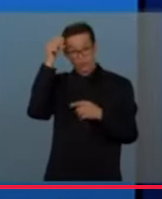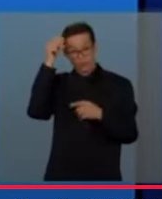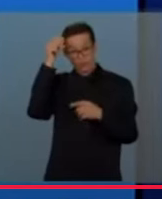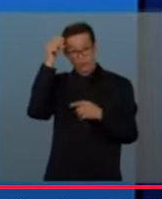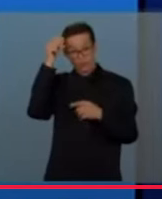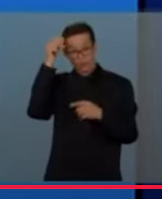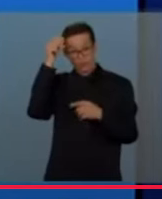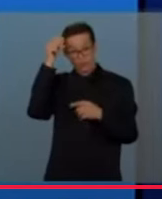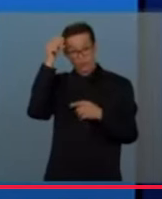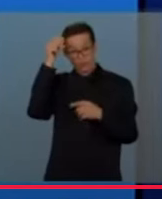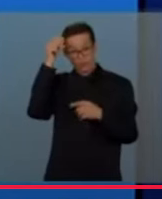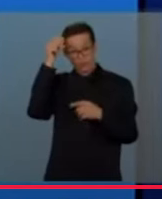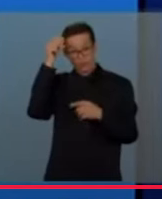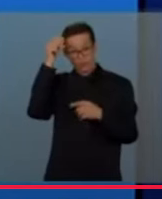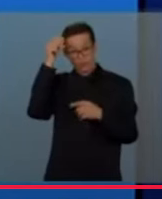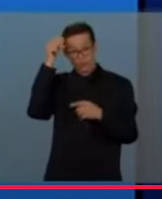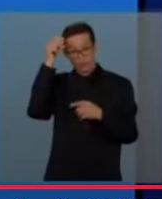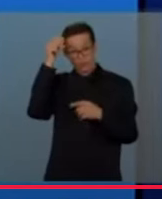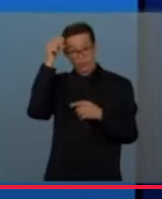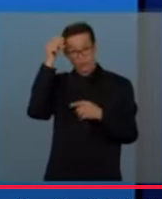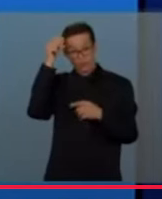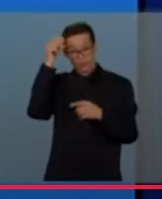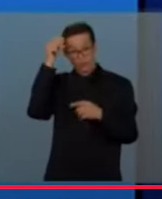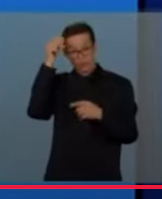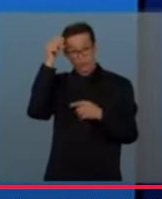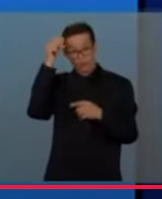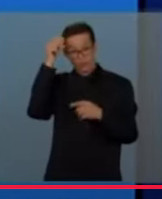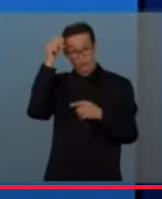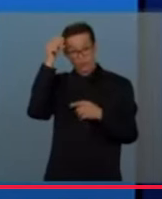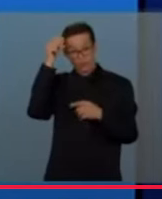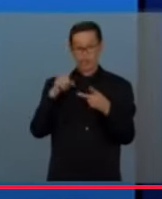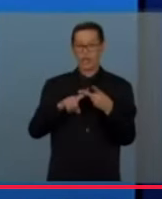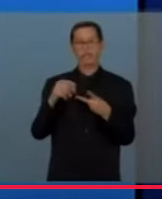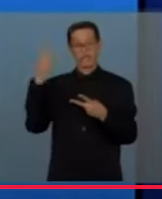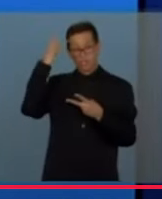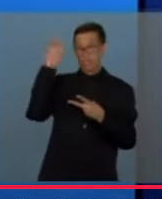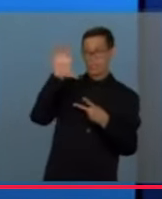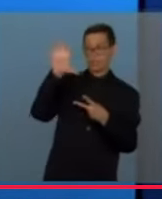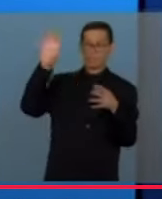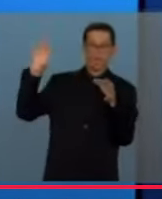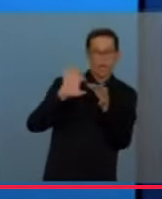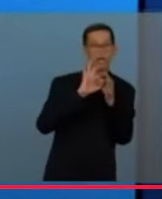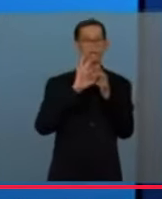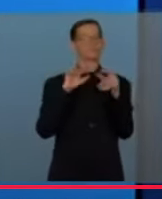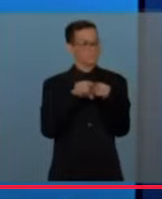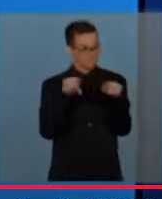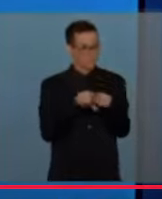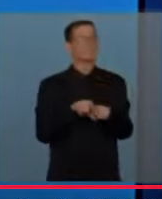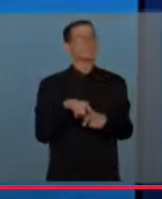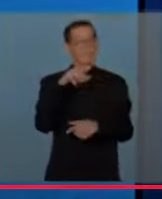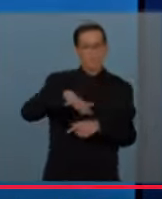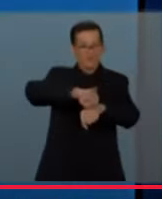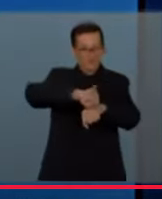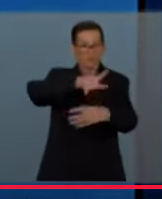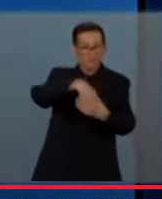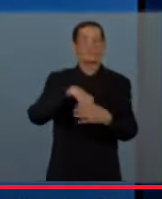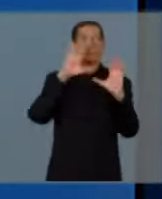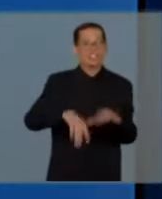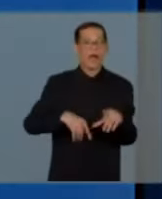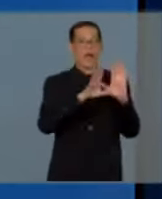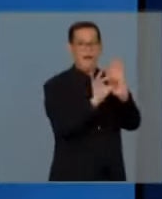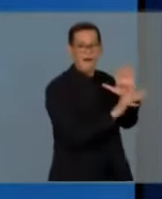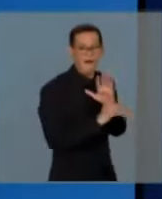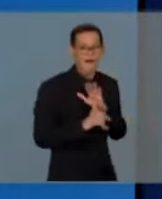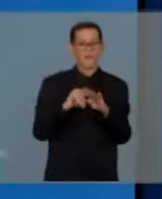passando raiva o suficiente agora abre meus ouvidos e prepara o coração hein continuar avançando no centro reduziu em 60% os casos de ru e furto eu